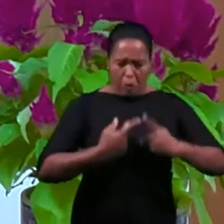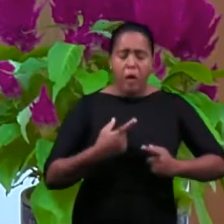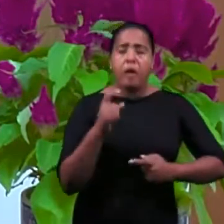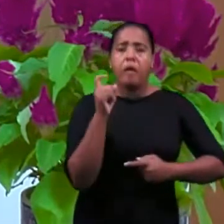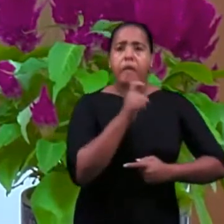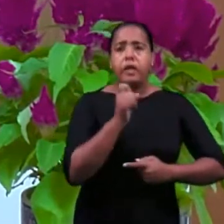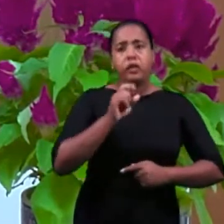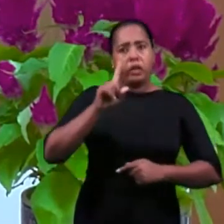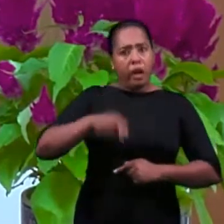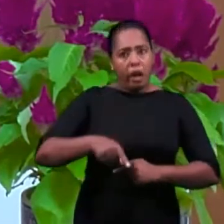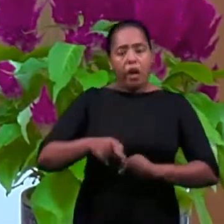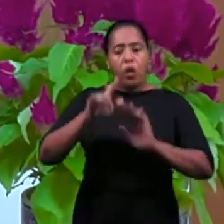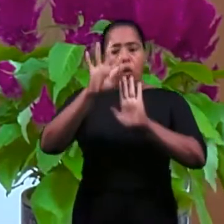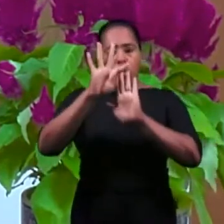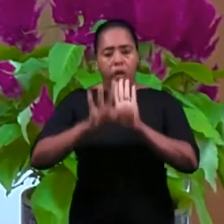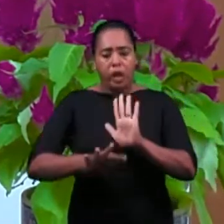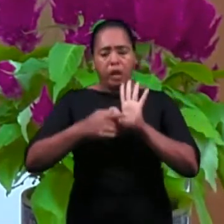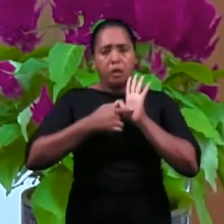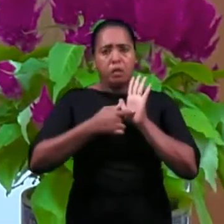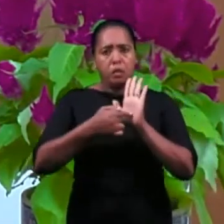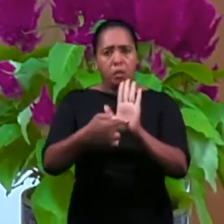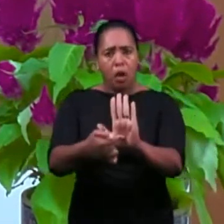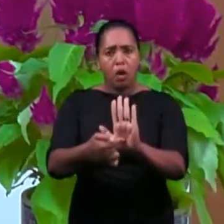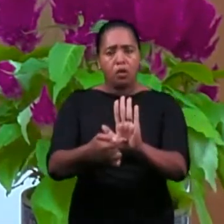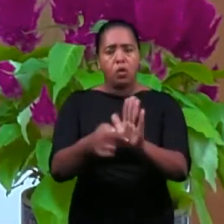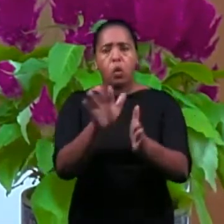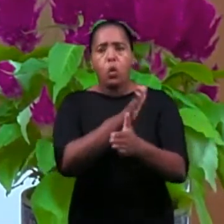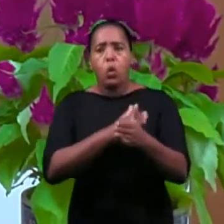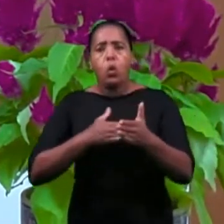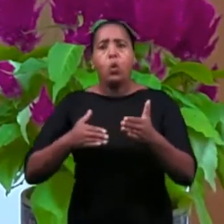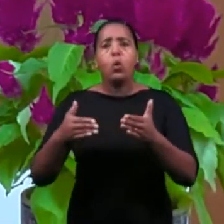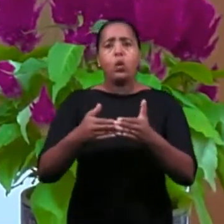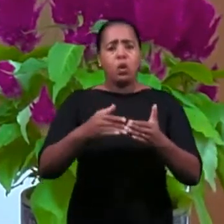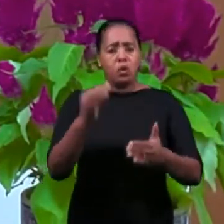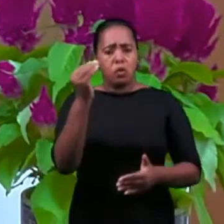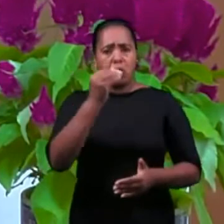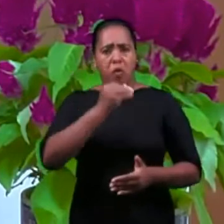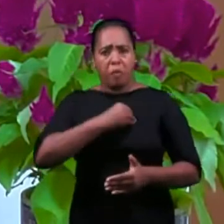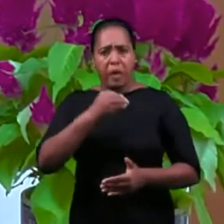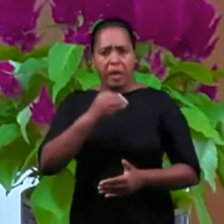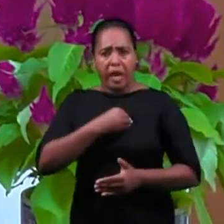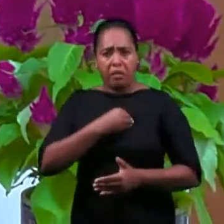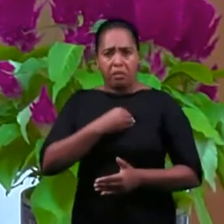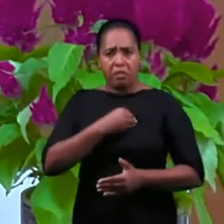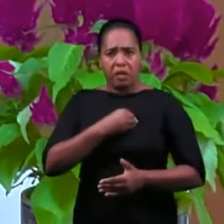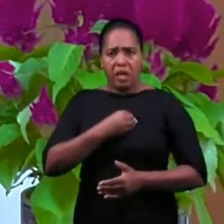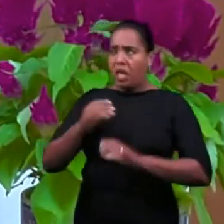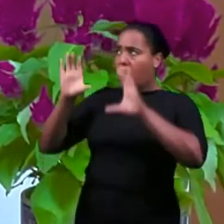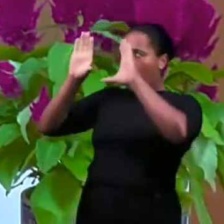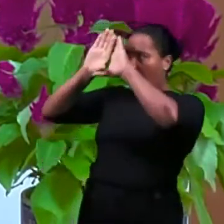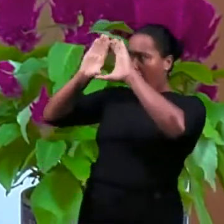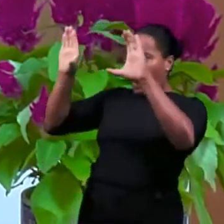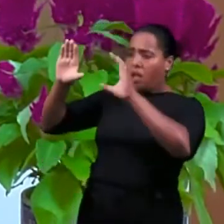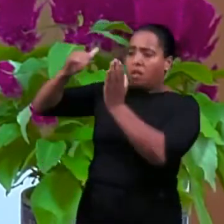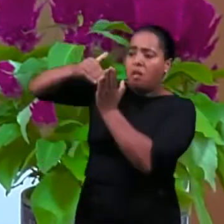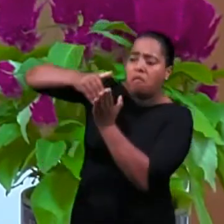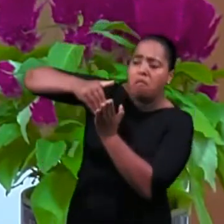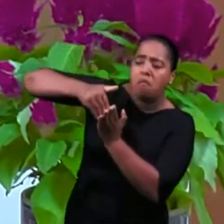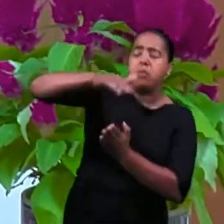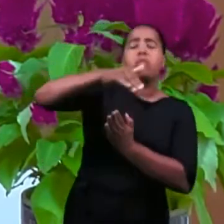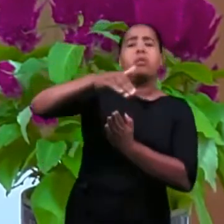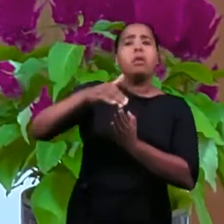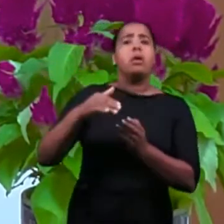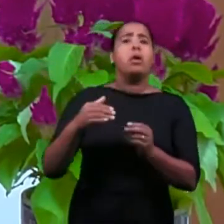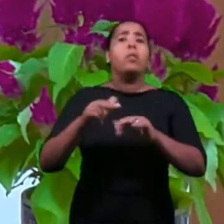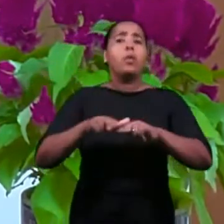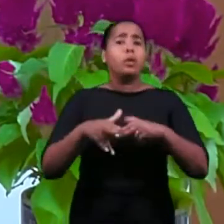E ainda o texto bíblico diz assim, todos pecaram, e destituídos estão da glória de Deus. Por quê? Porque